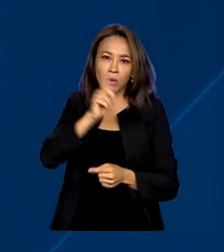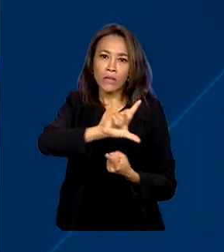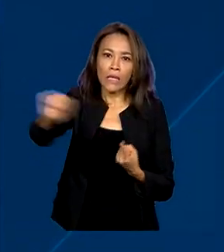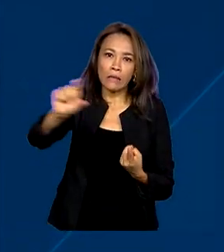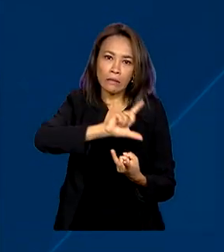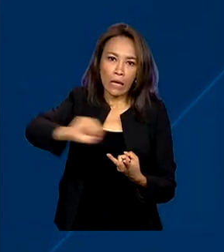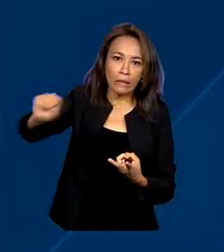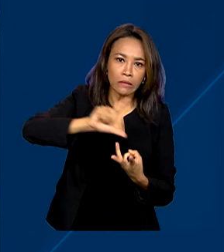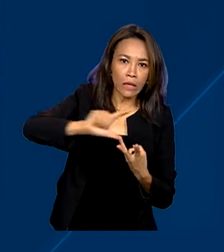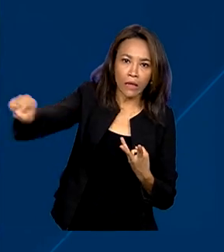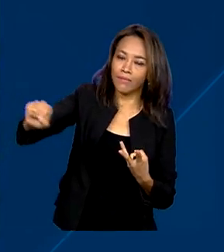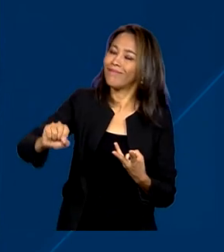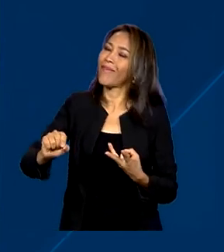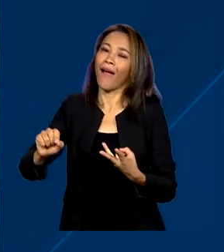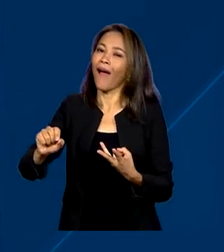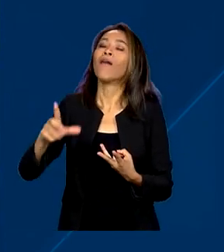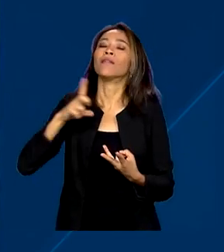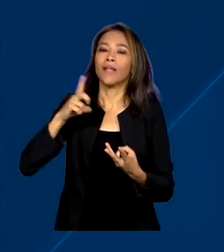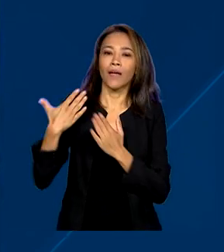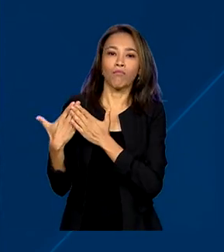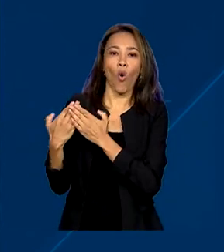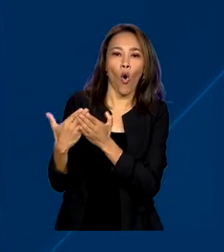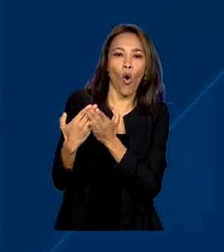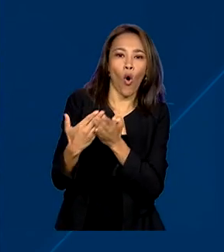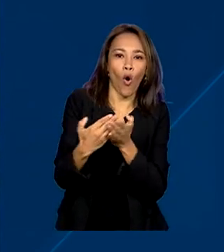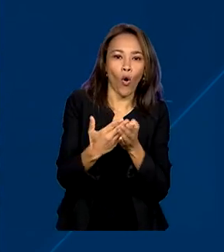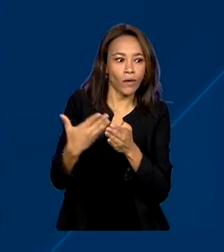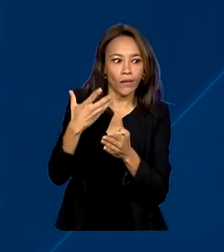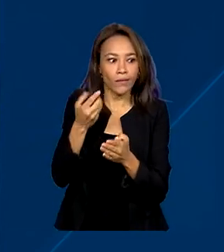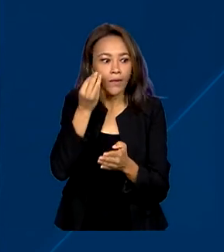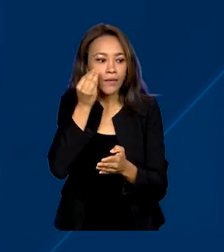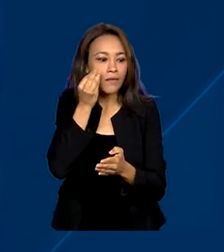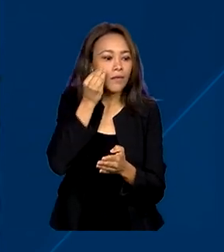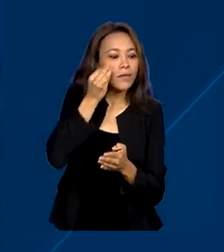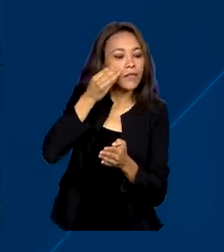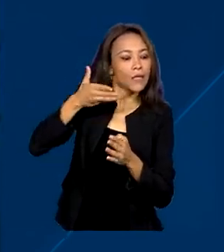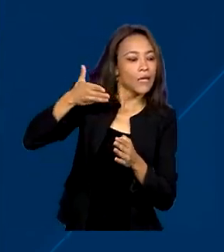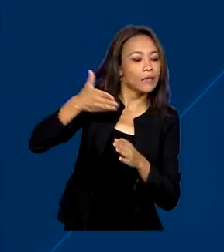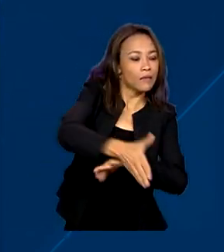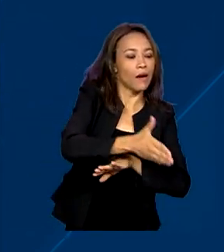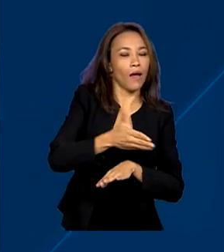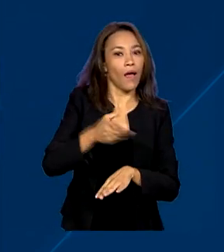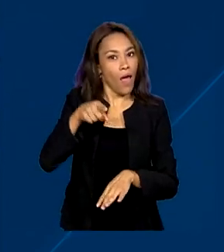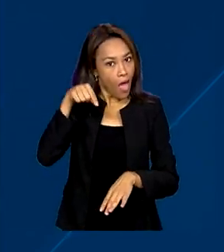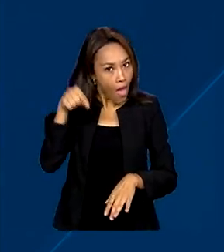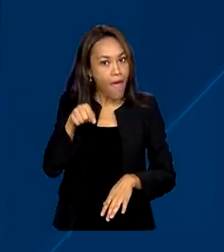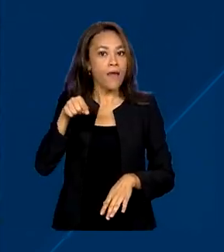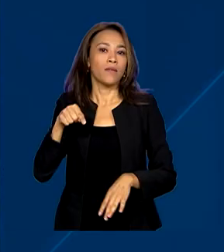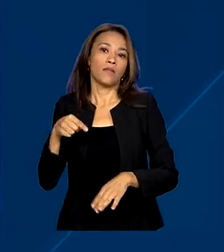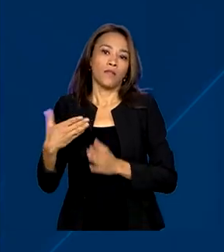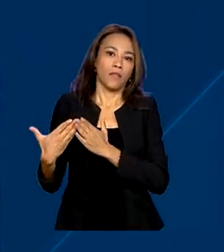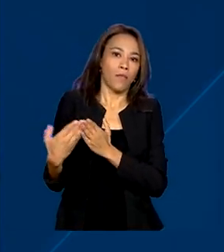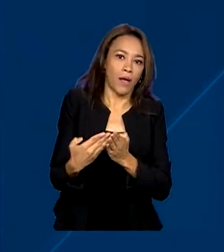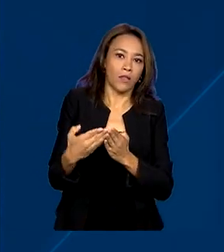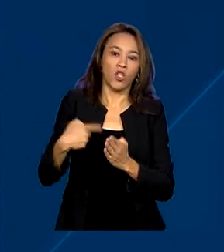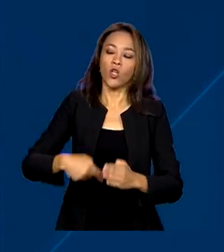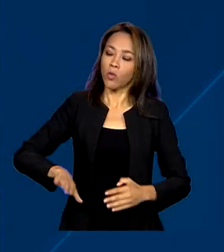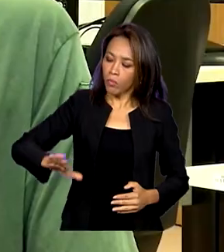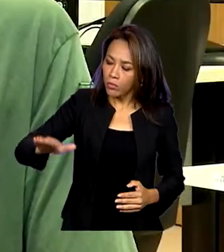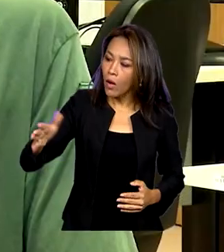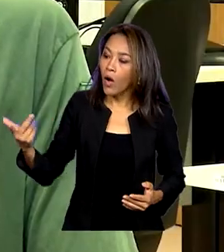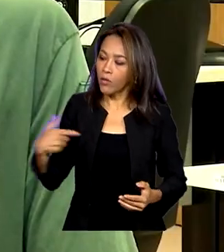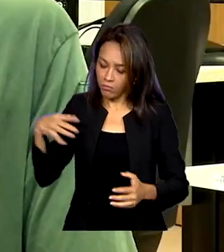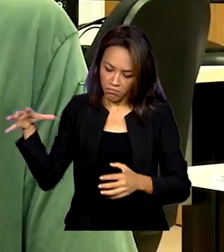não. Existem muitas embarcações que estão na tentativa de entrar. E são essas embarcações que a gente está abordando, aprendendo